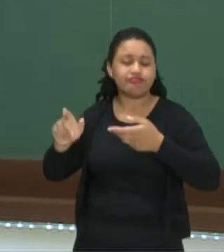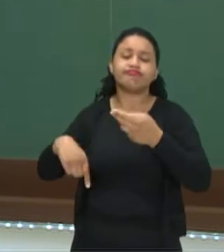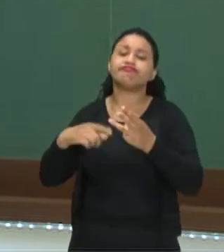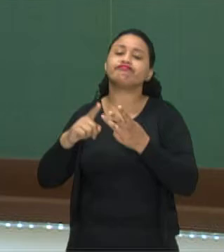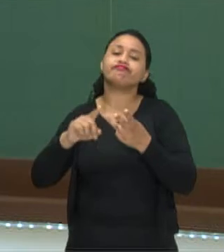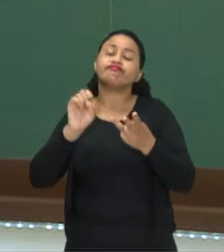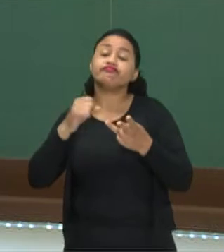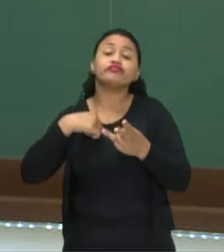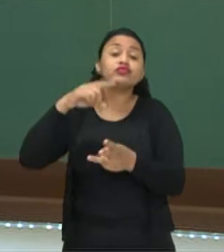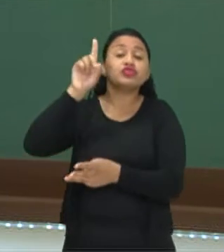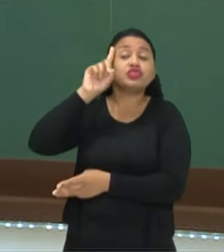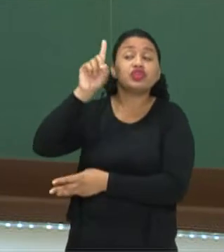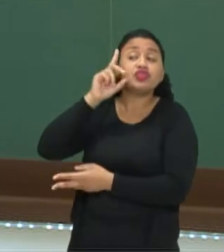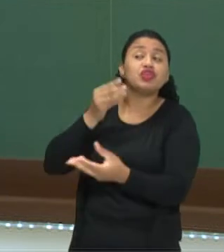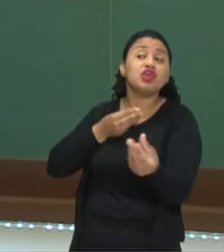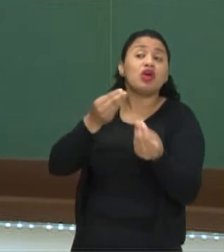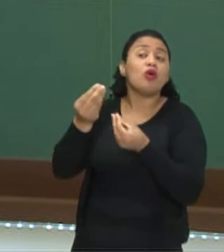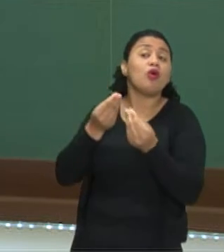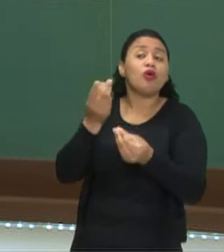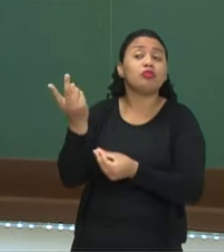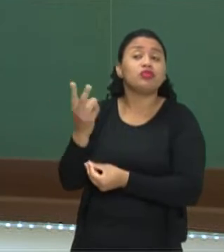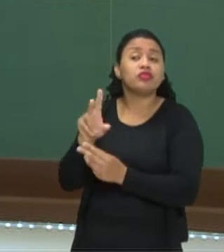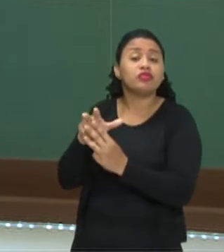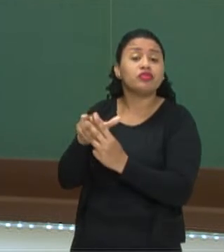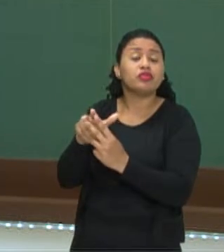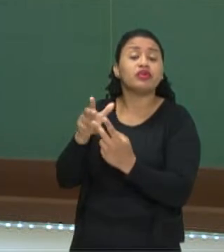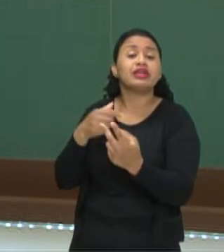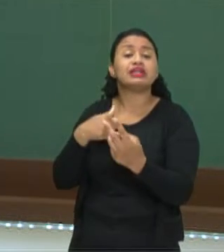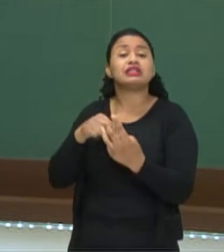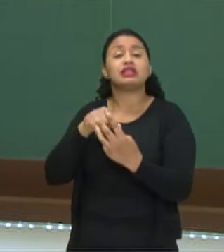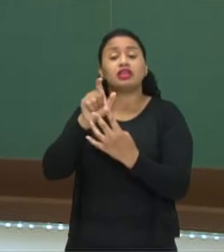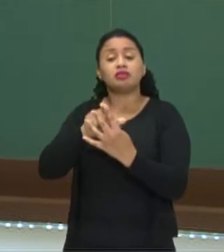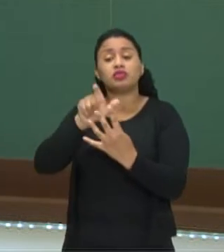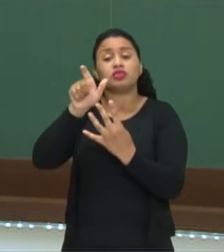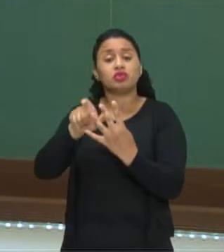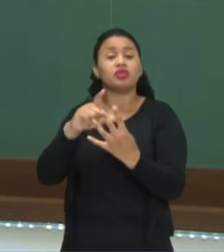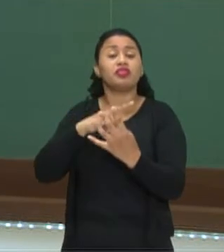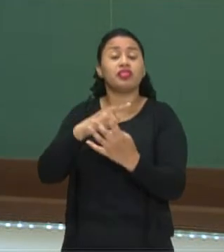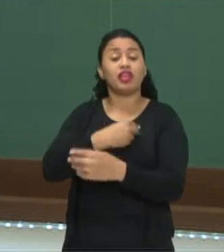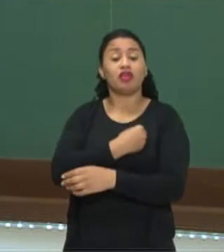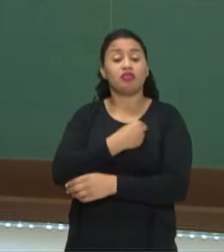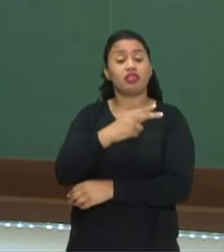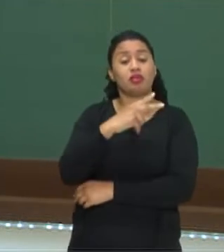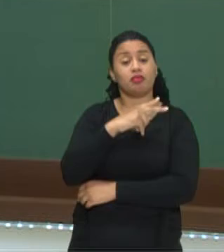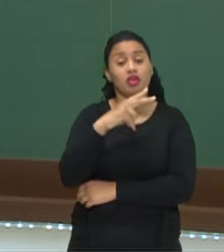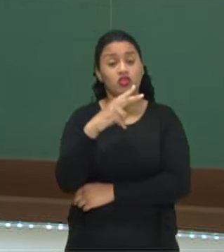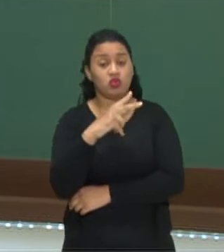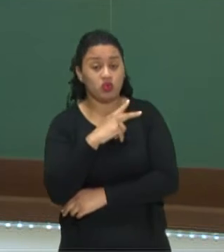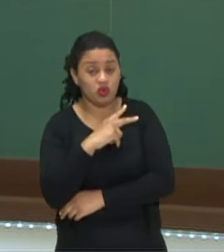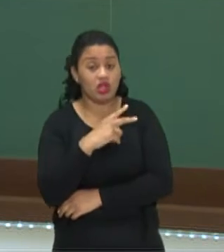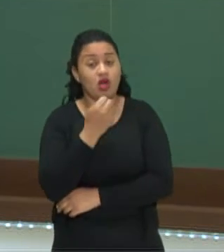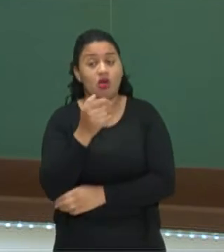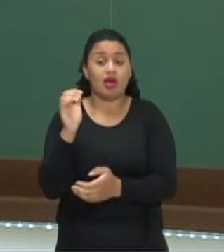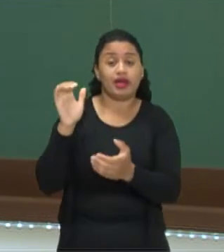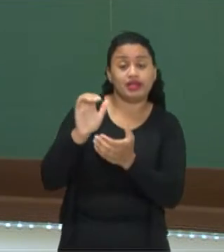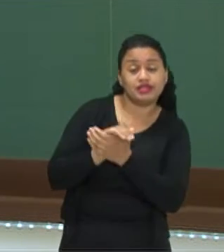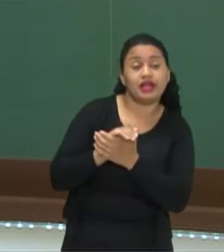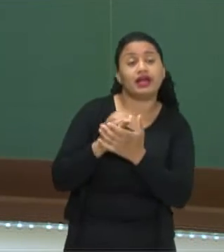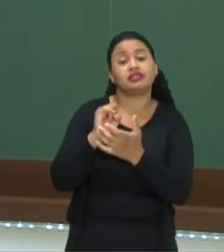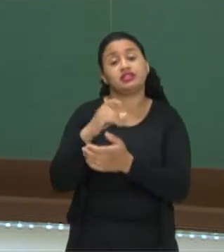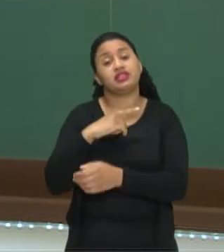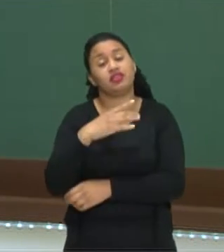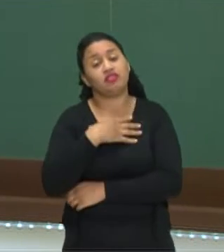como é o dia a dia dessa dupla, se cada uma dessas pessoas tem uma vida em particular, se são casados, se